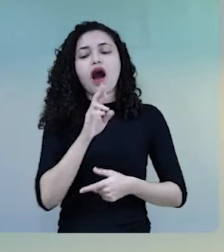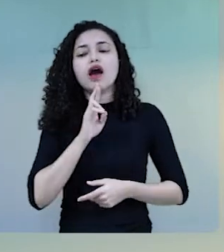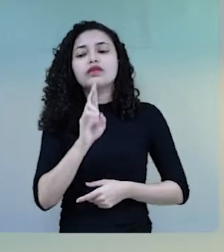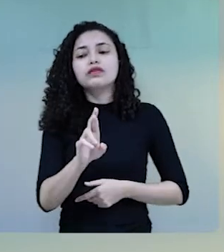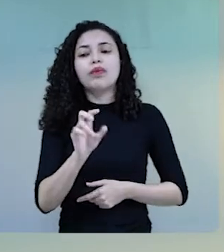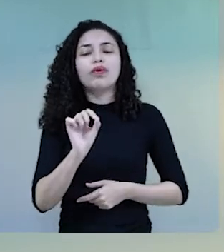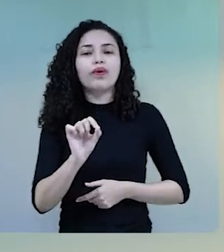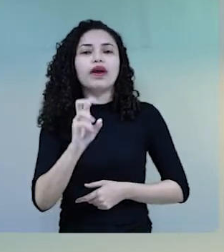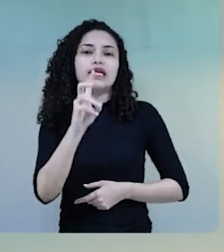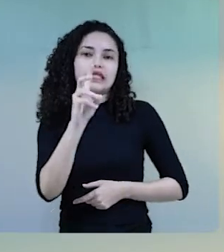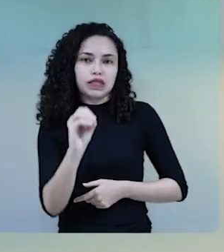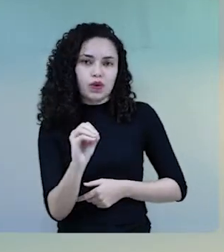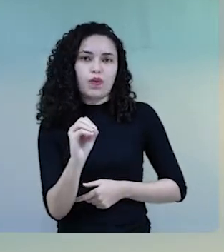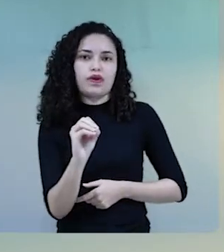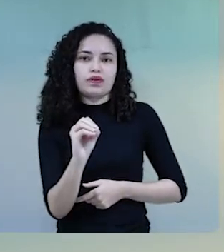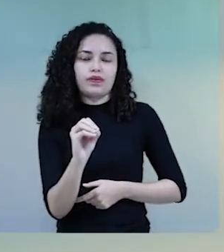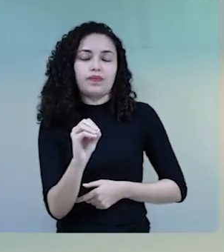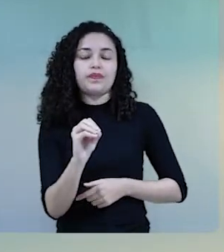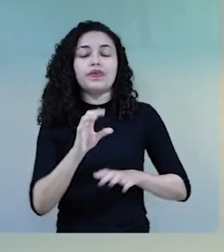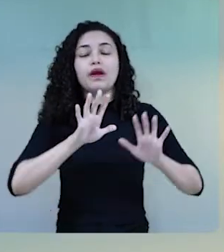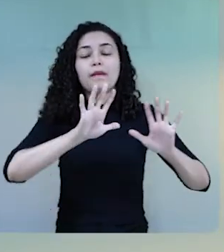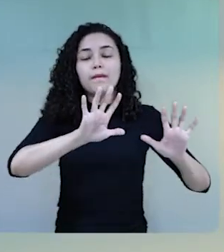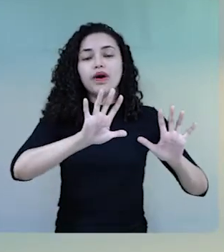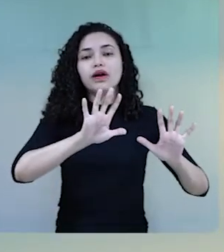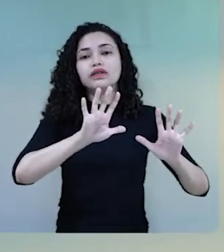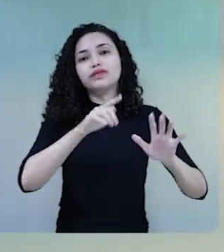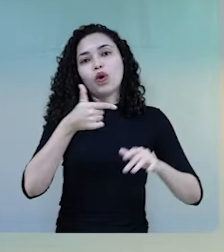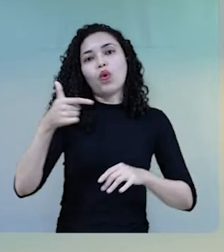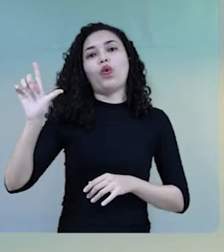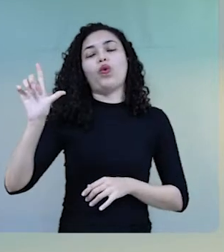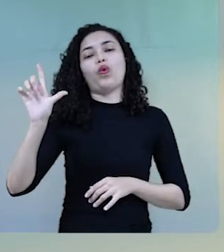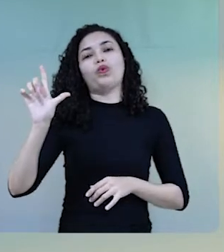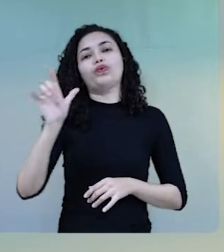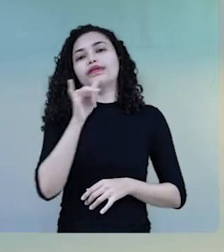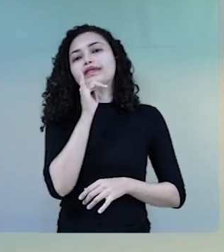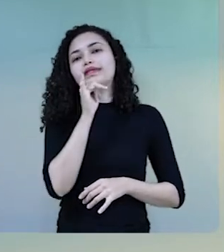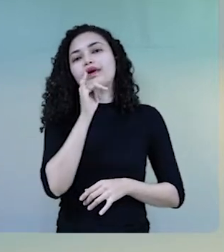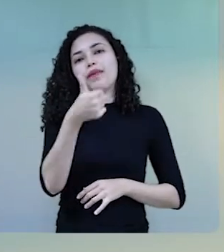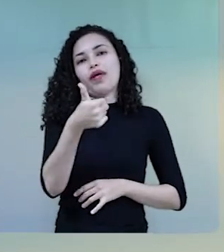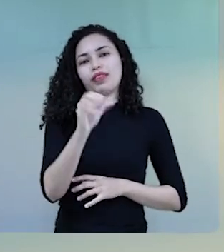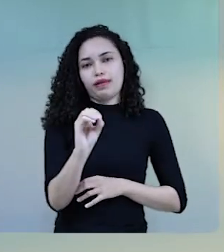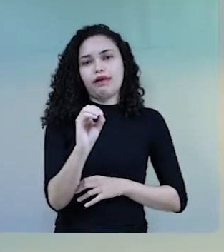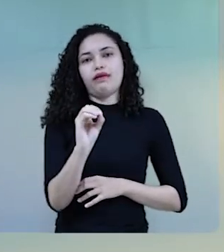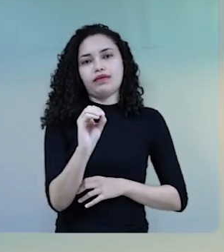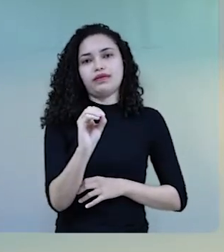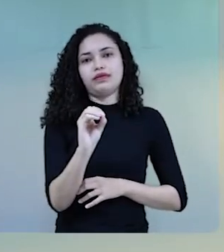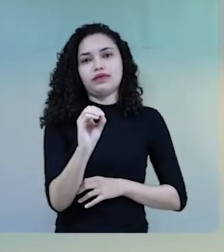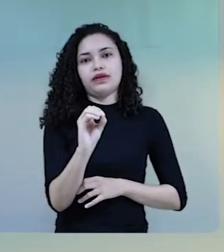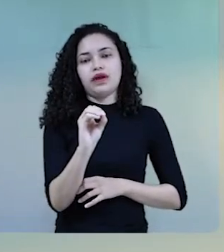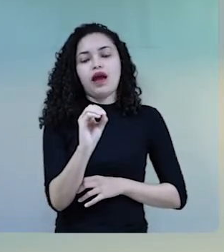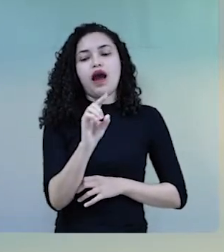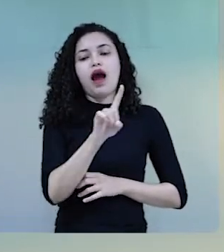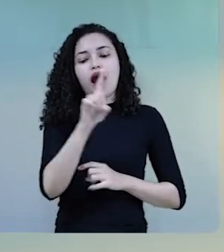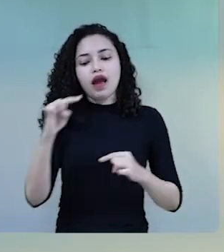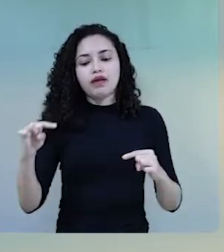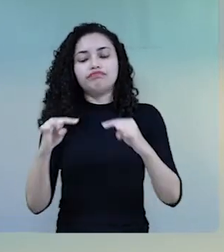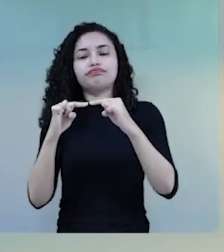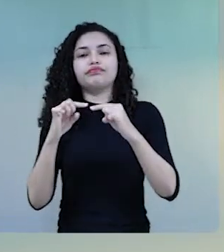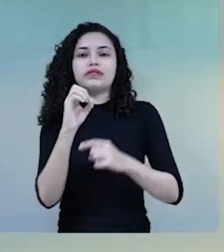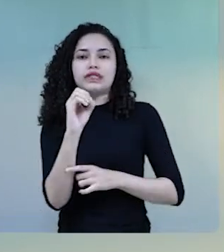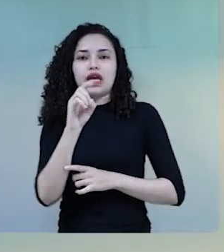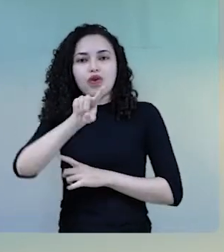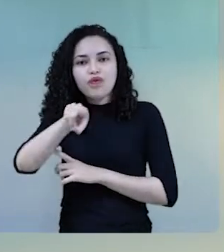vale 50 ohms. Se eu pegar outro ponto, por exemplo, se eu pegar aqui o 10 vai estar associado com 0,2.